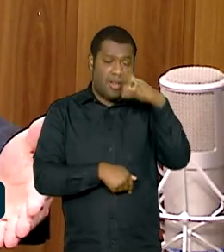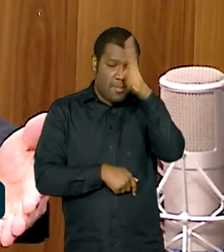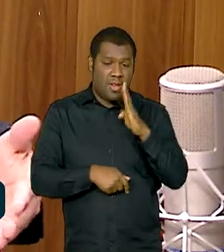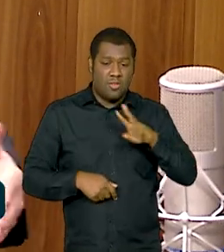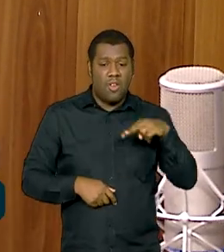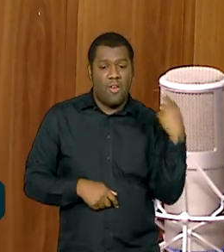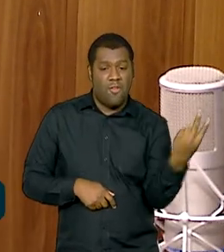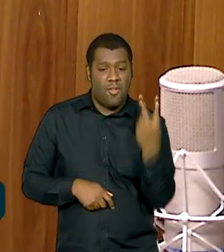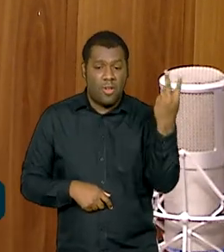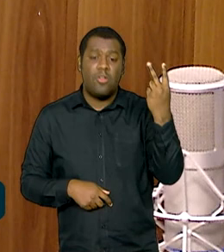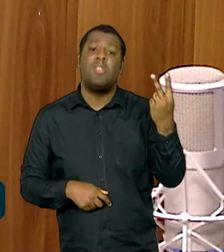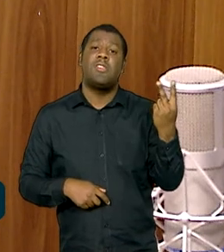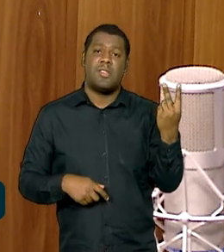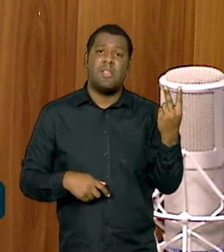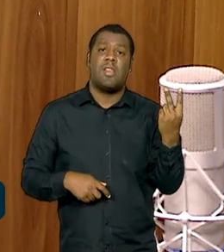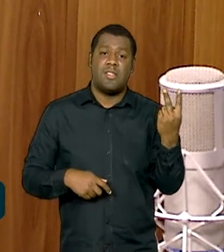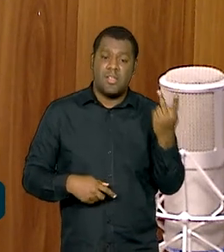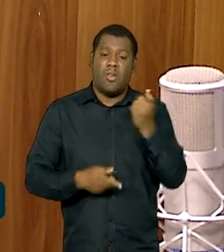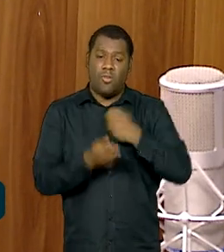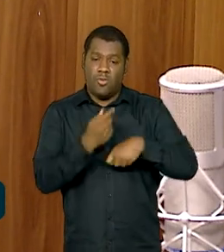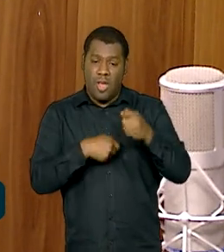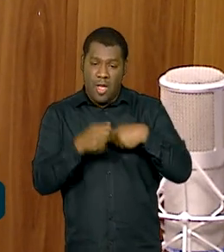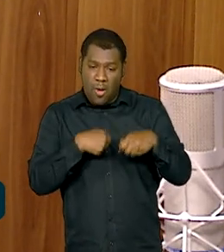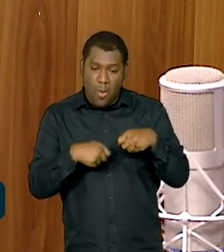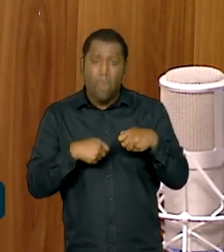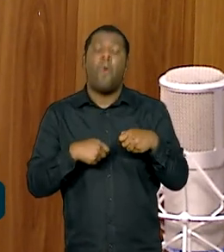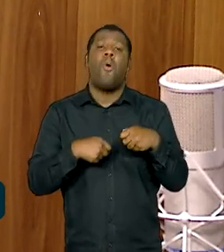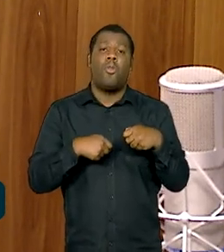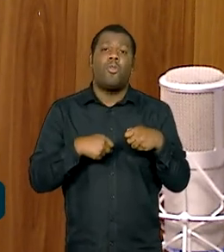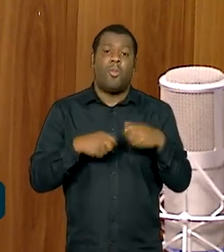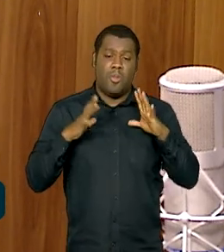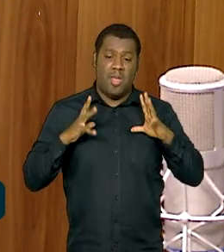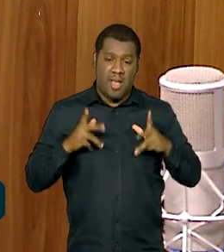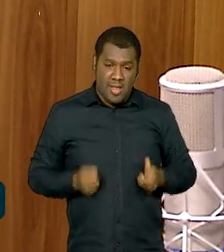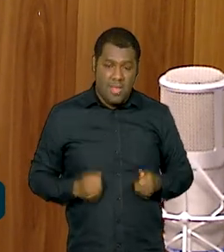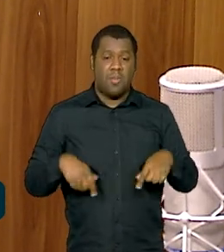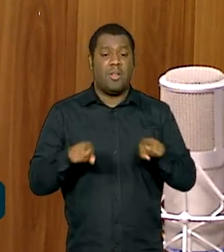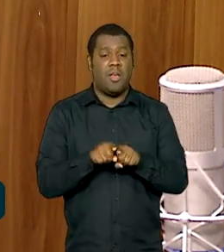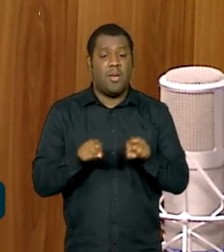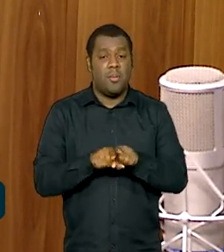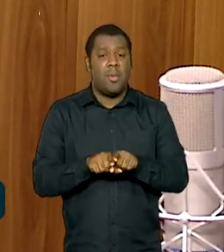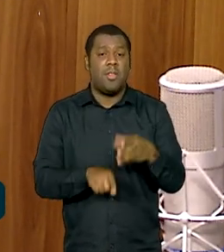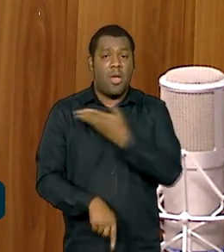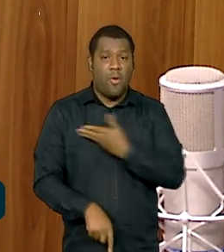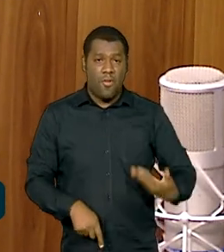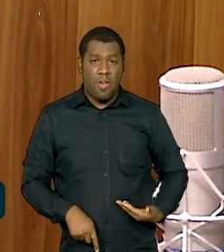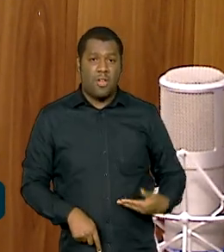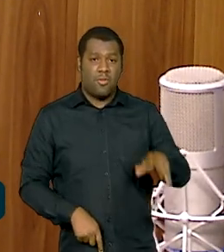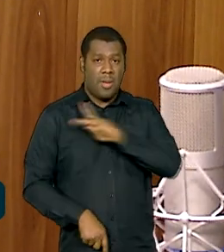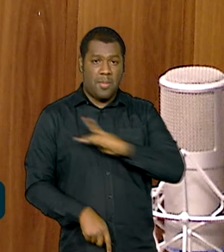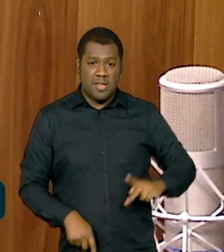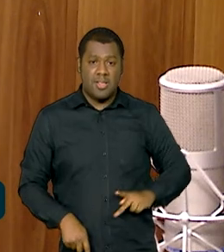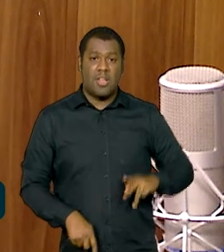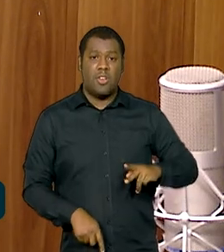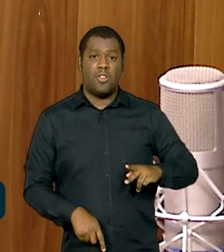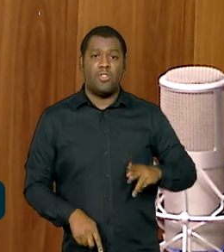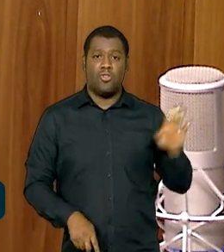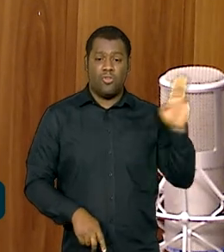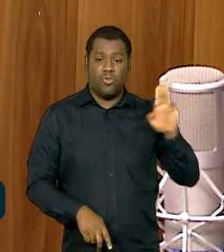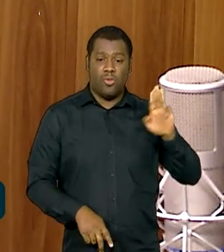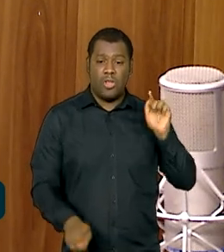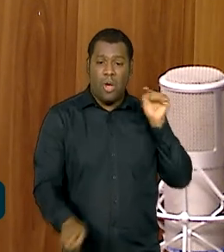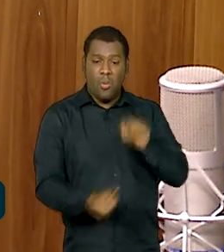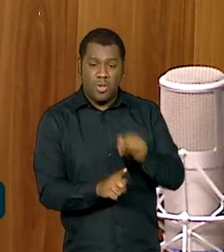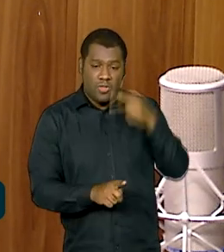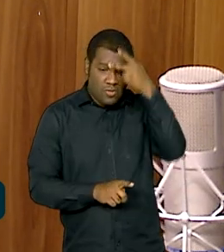combatendo desigualdade que é o grande propósito do nosso governo o governo do presidente Lula tem o propósito de cuidar efetivamente das pessoas e a transição